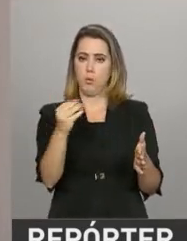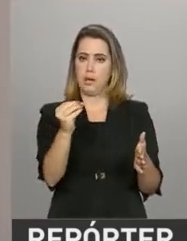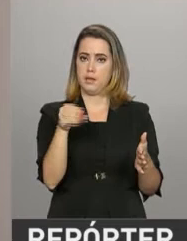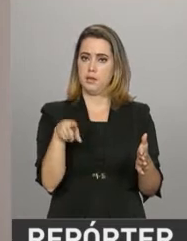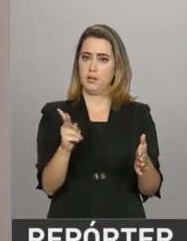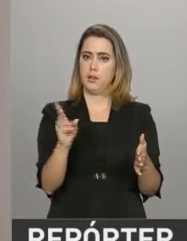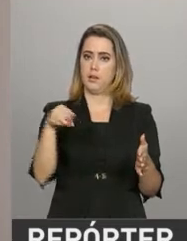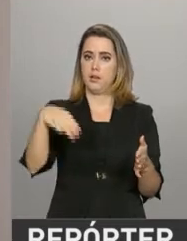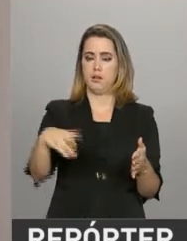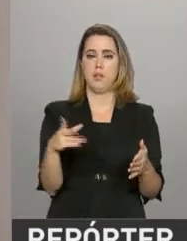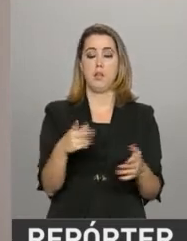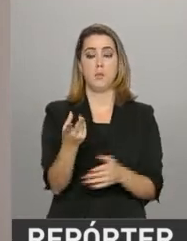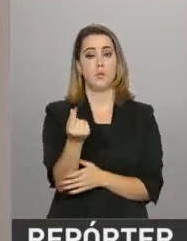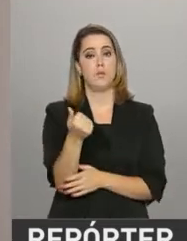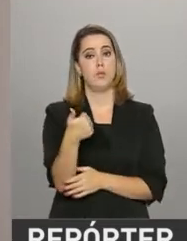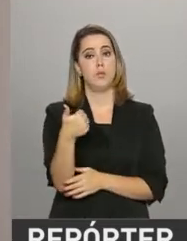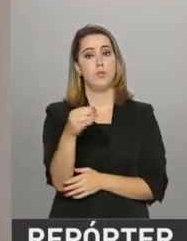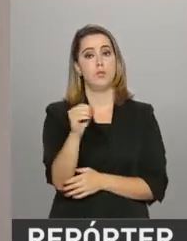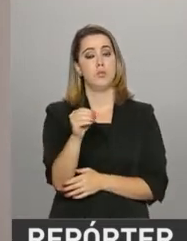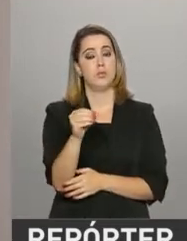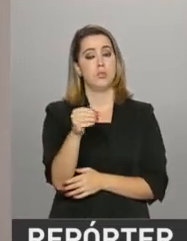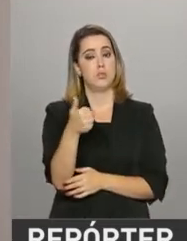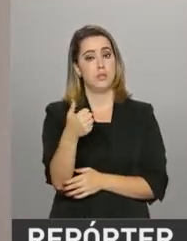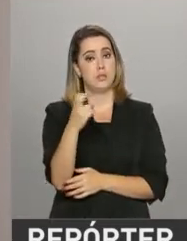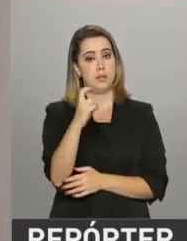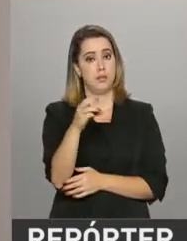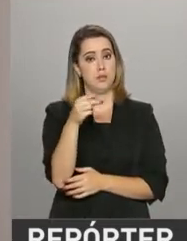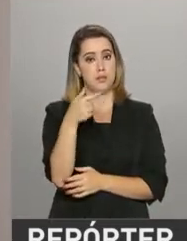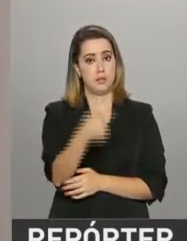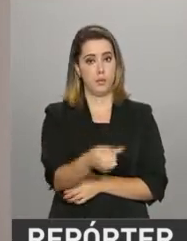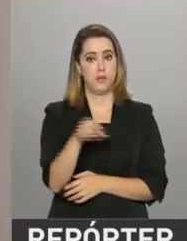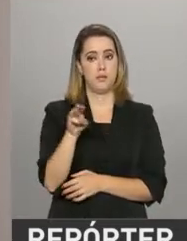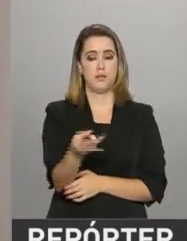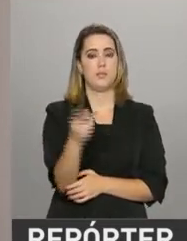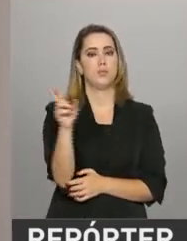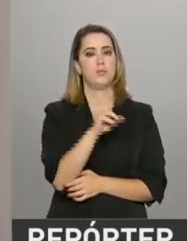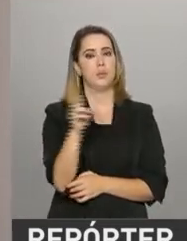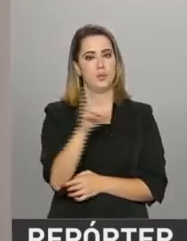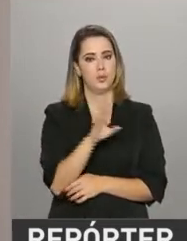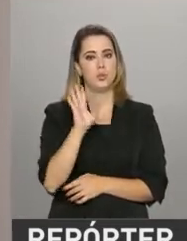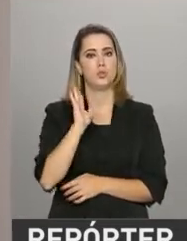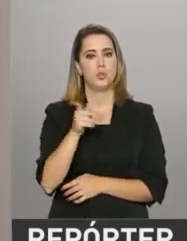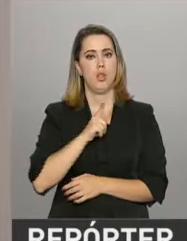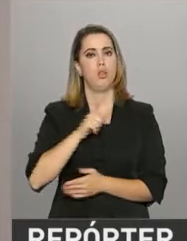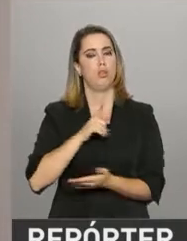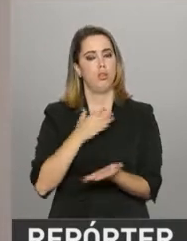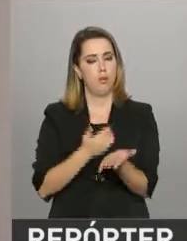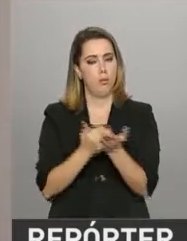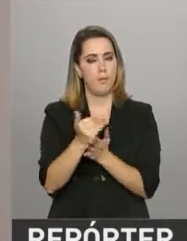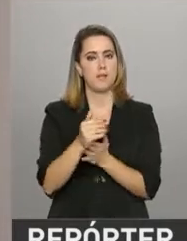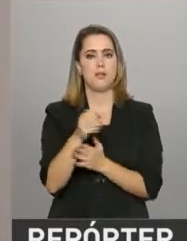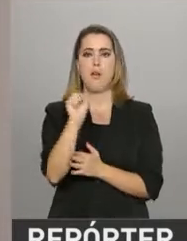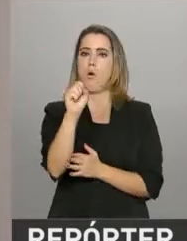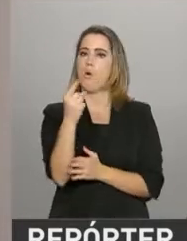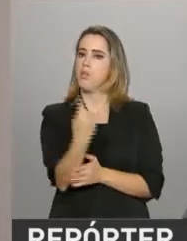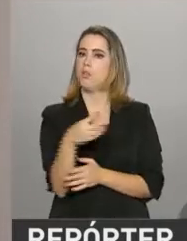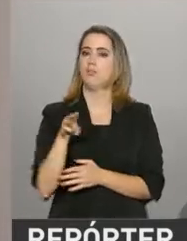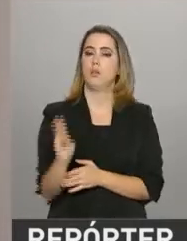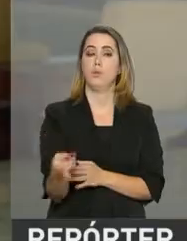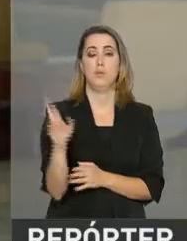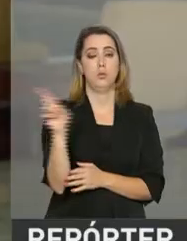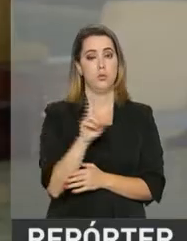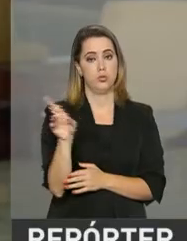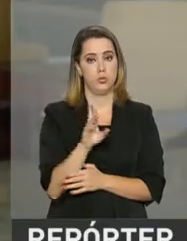157 milhões de reais. Nós temos no OGU desse ano 81 milhões de reais, o que dá para tocar a obra com